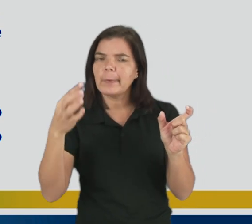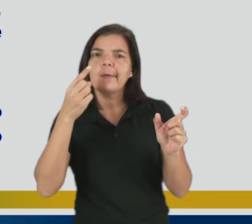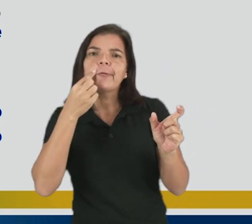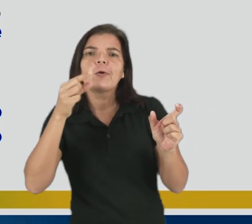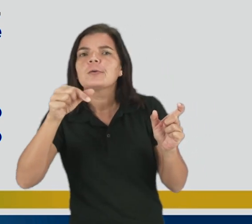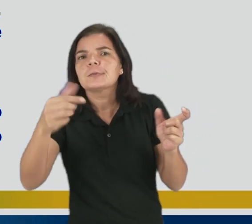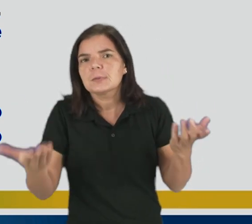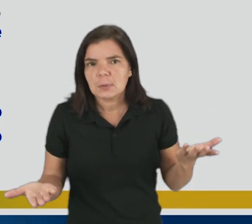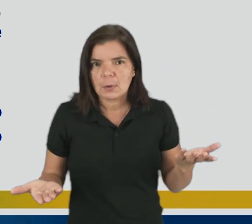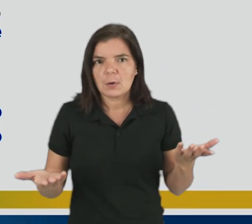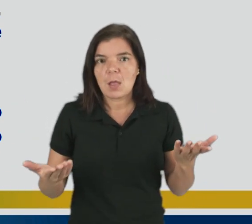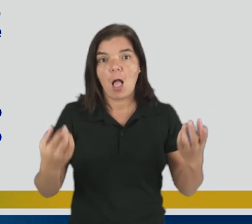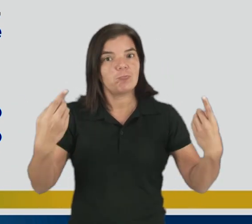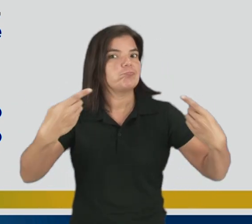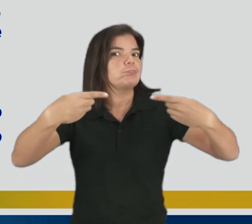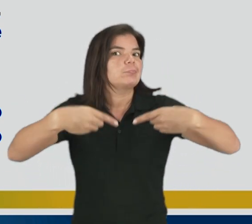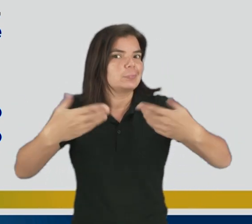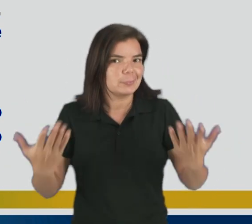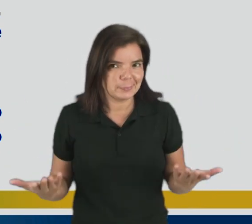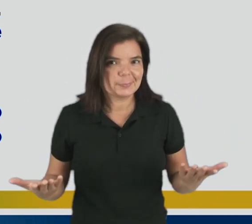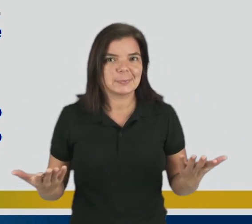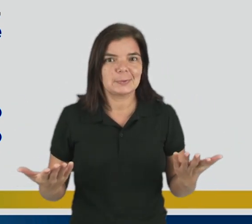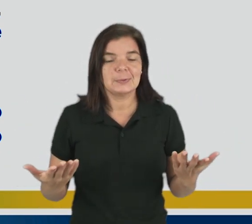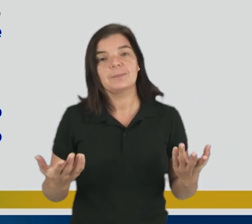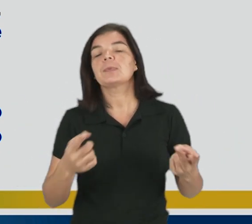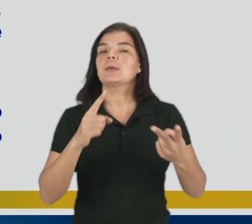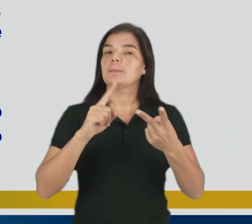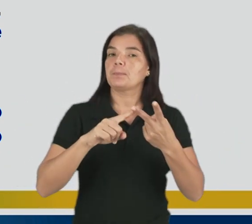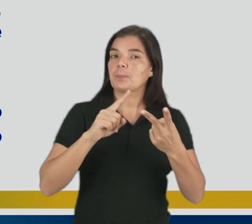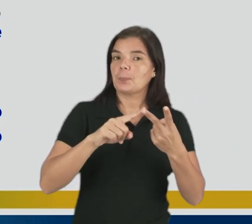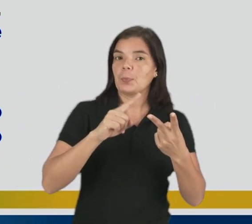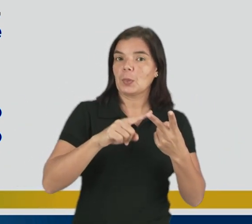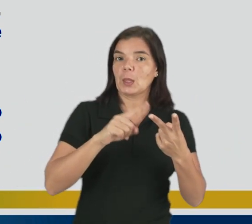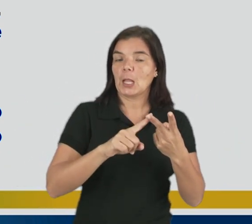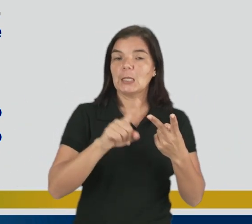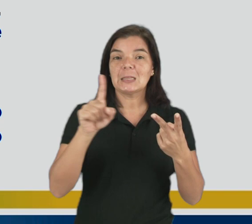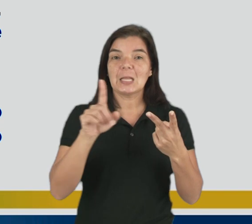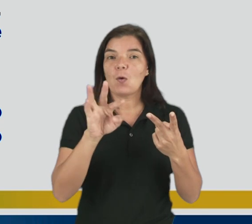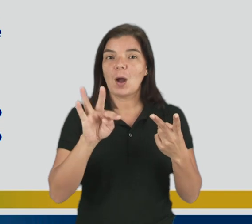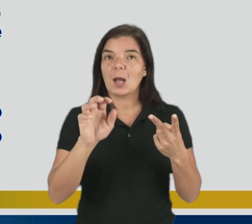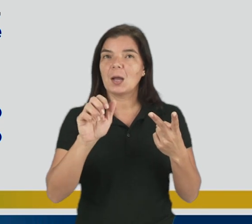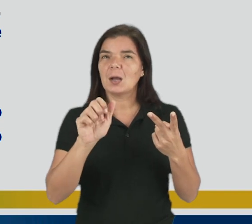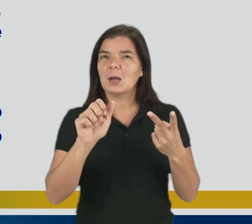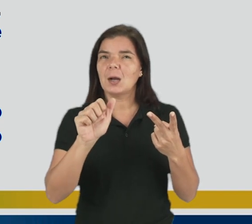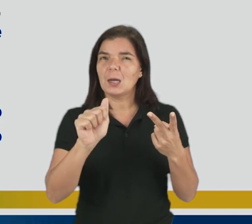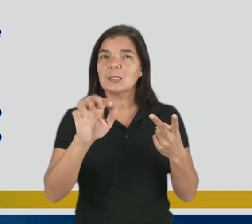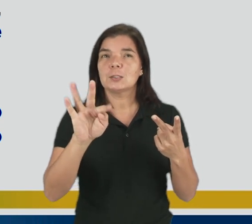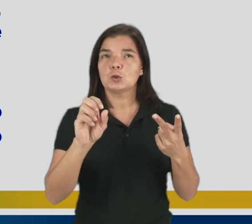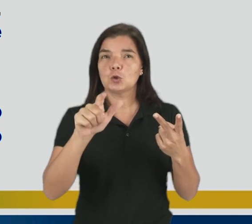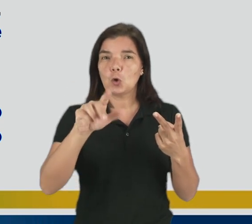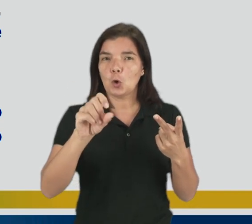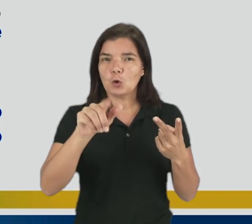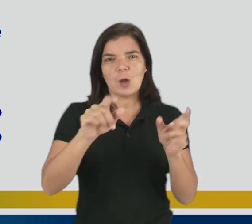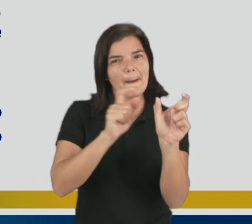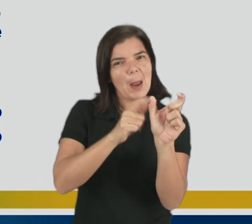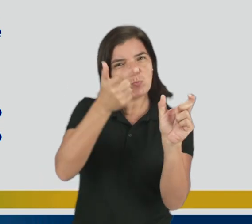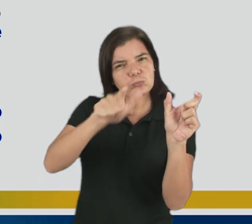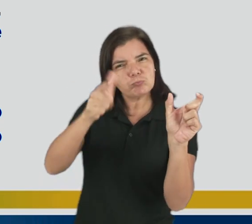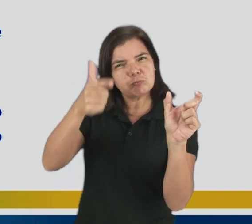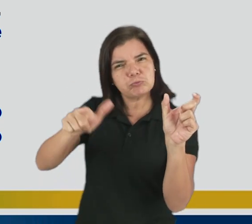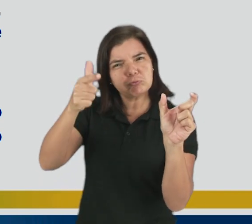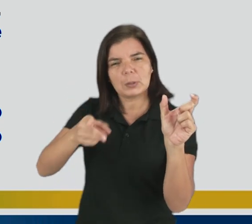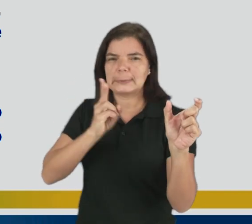que ela é salgada. Haverá aí uma contradição. Princípio da não tautologia, que é quando você não repete as